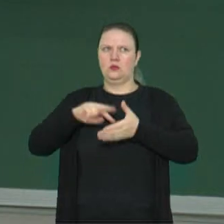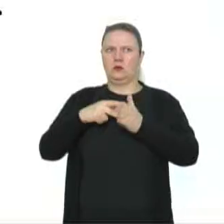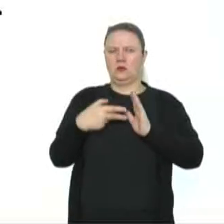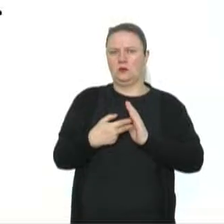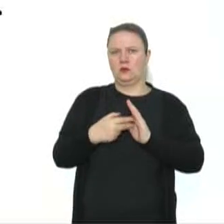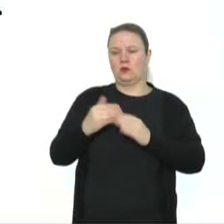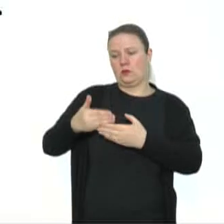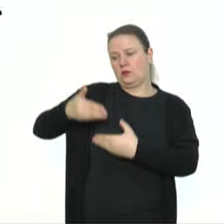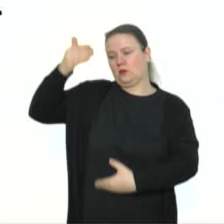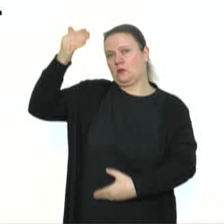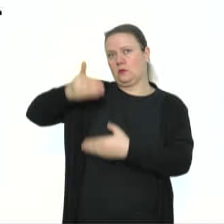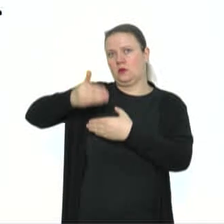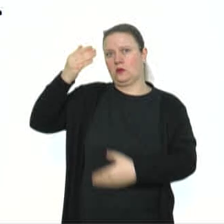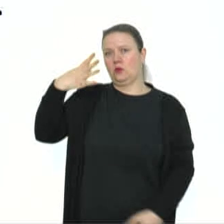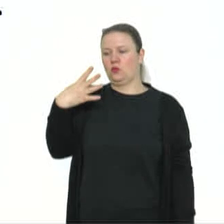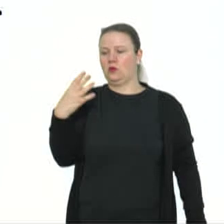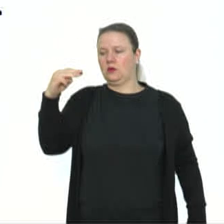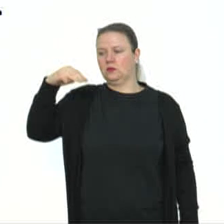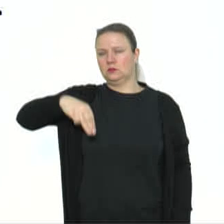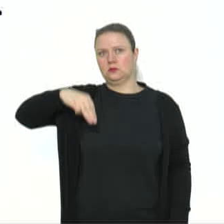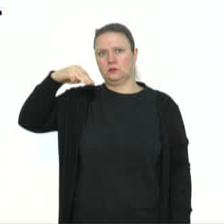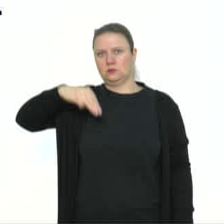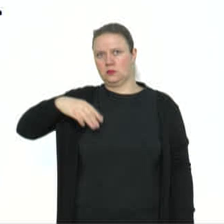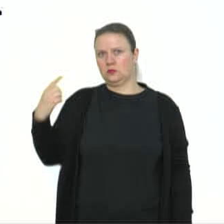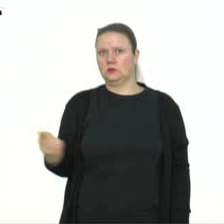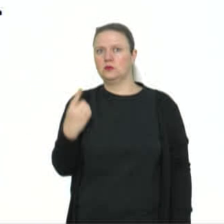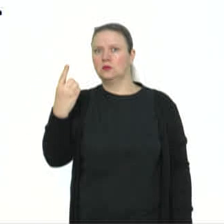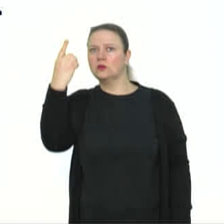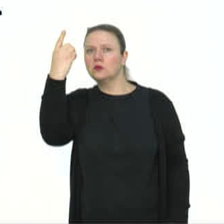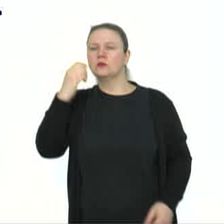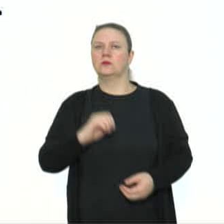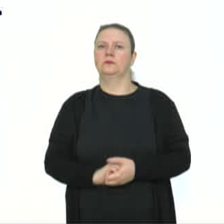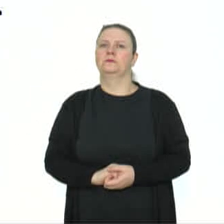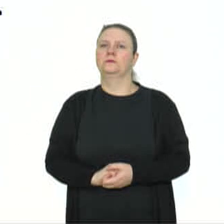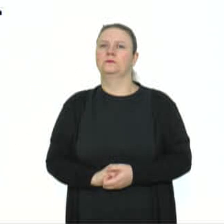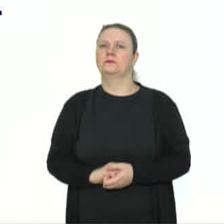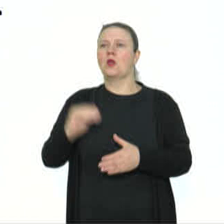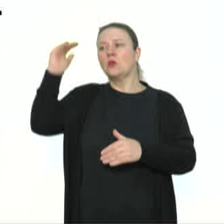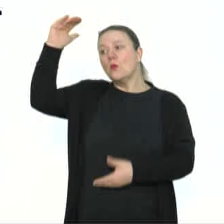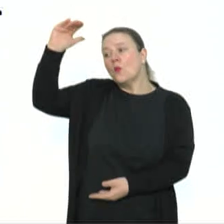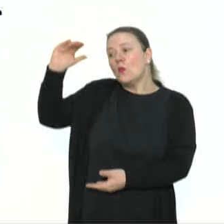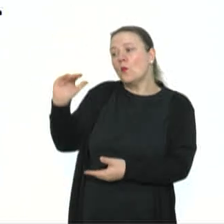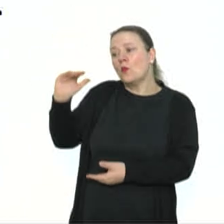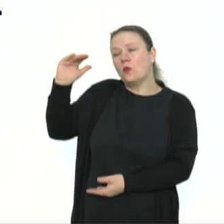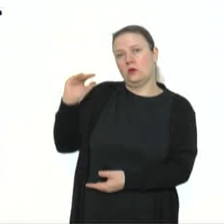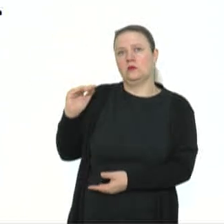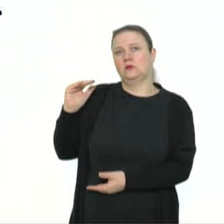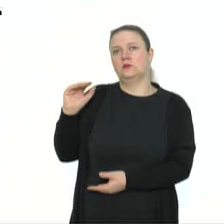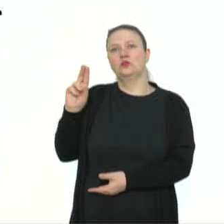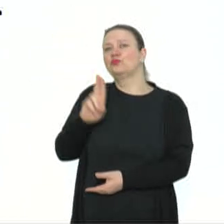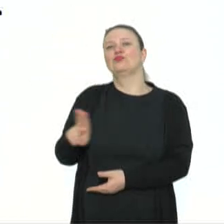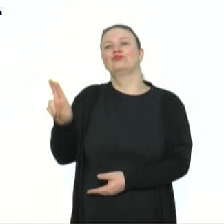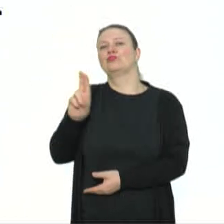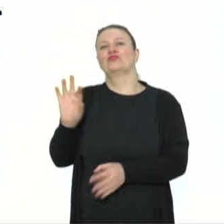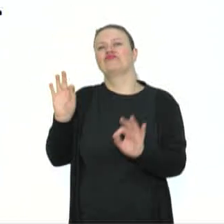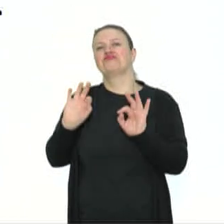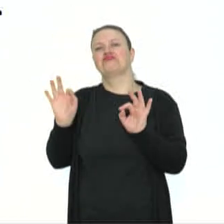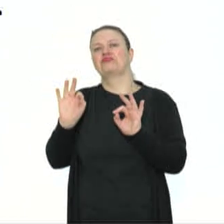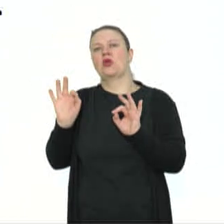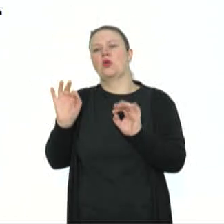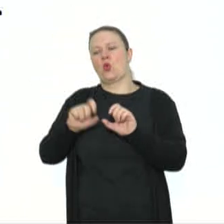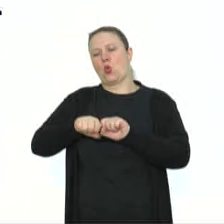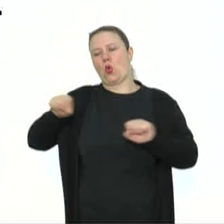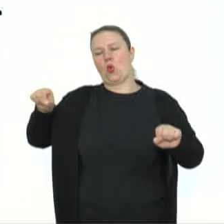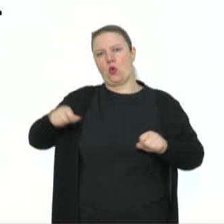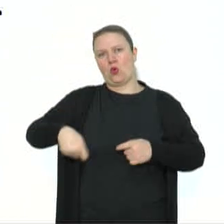As paredes têm em torno de 4 metros de altura, como são mais baixas, né, então os atletas não utilizam de corda. A segurança, nesse caso, é